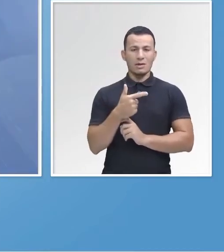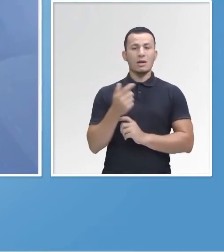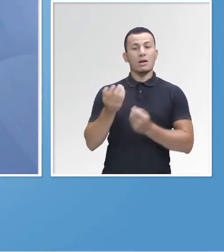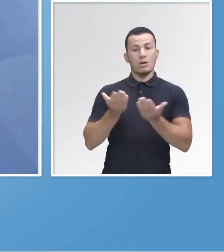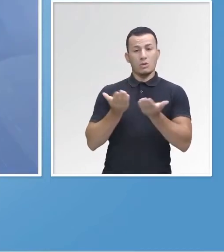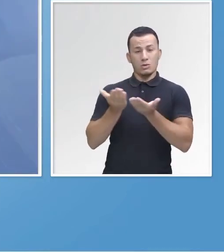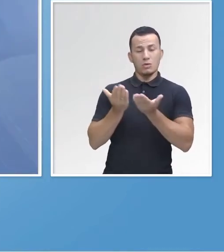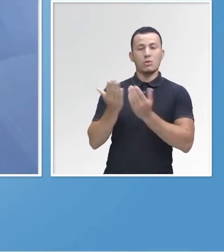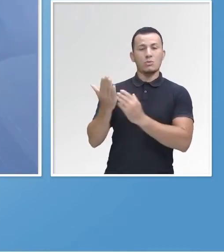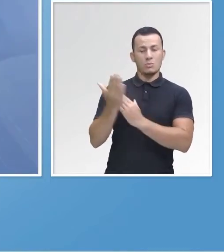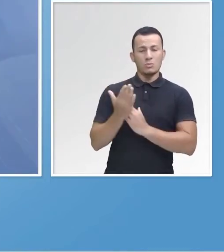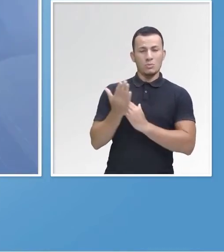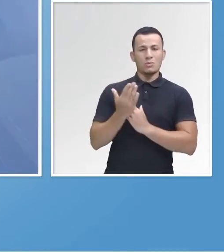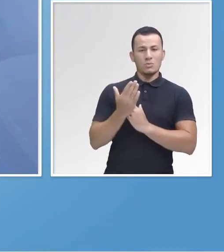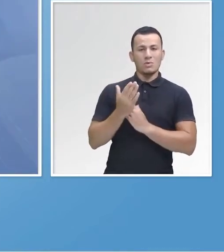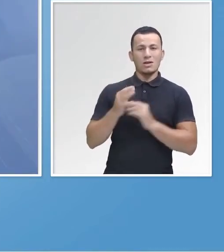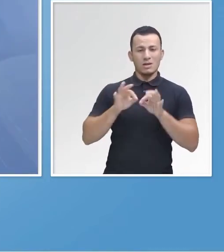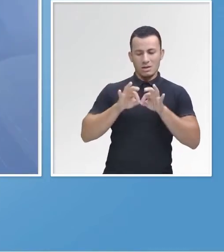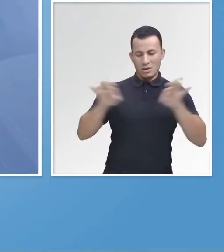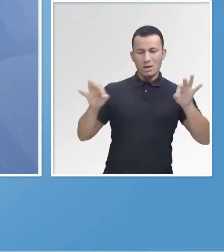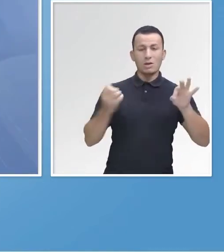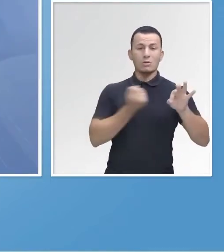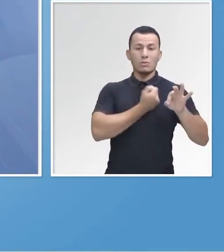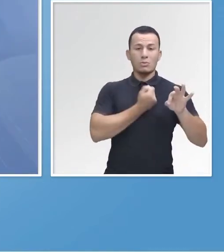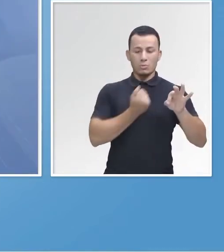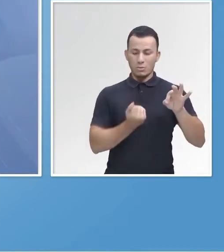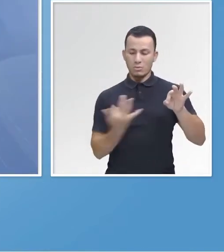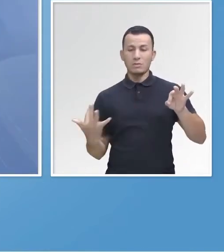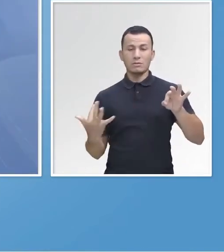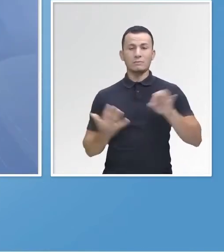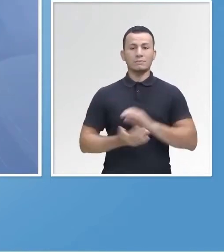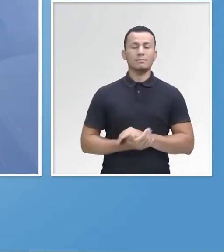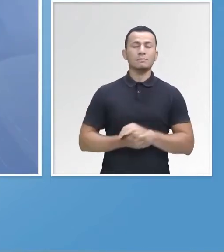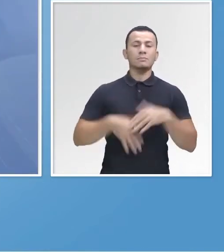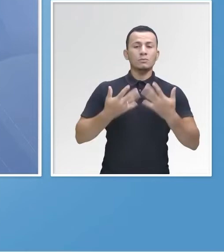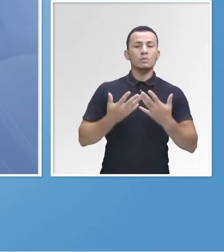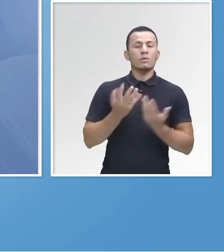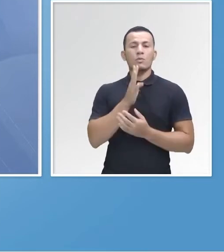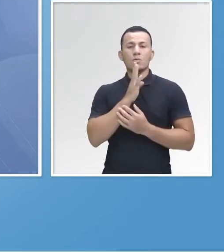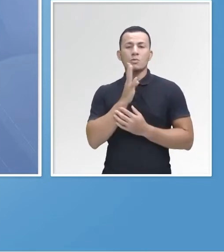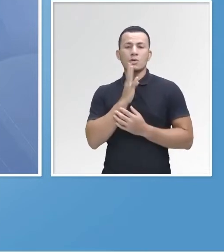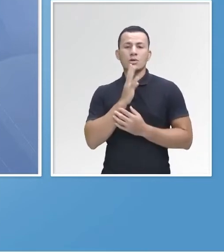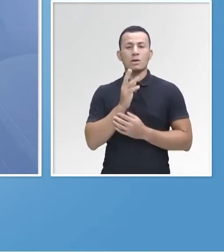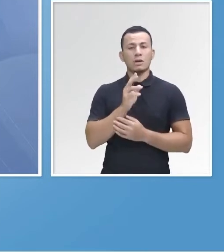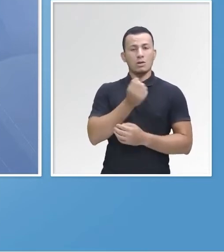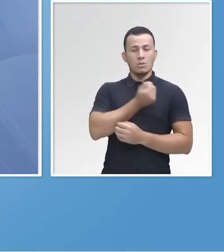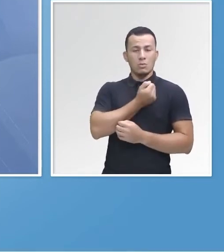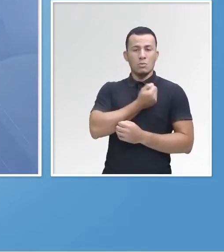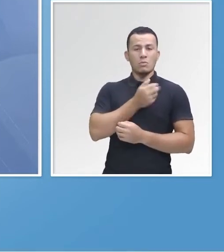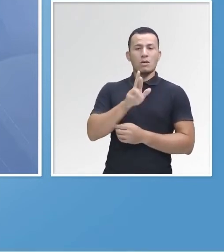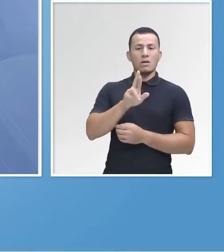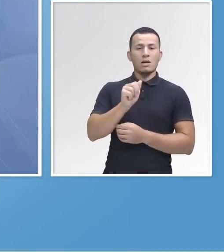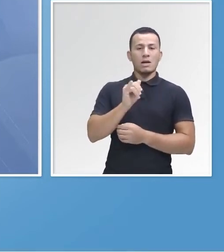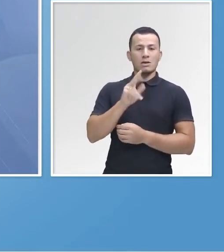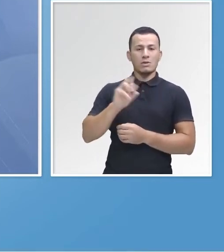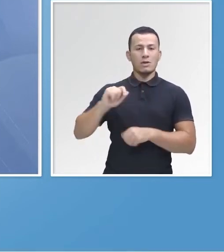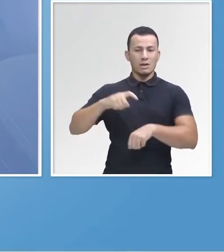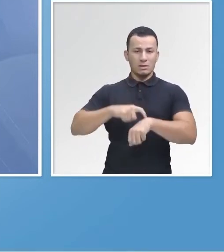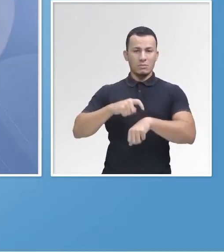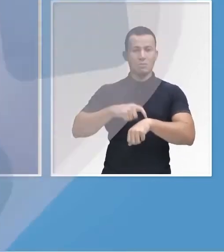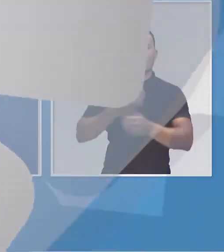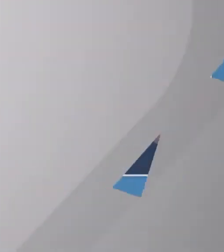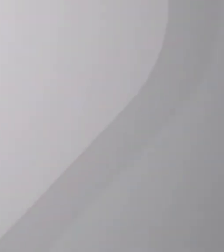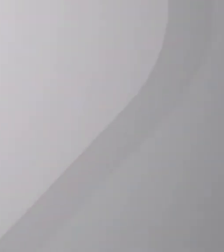recurso muito bem vamos ver os números racionais através das frações chegou a hora de estudar vamos